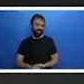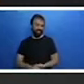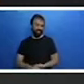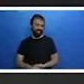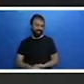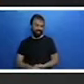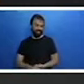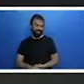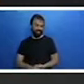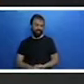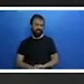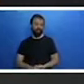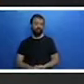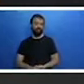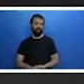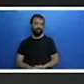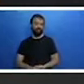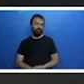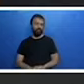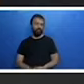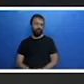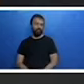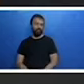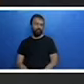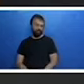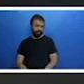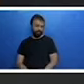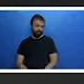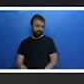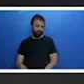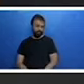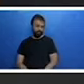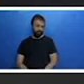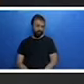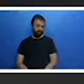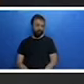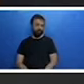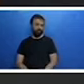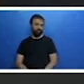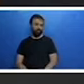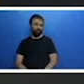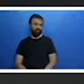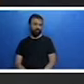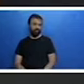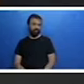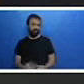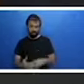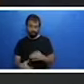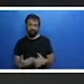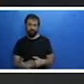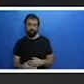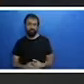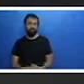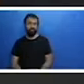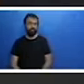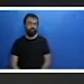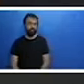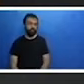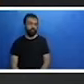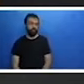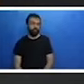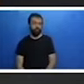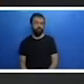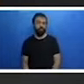colocando meu tênis de volta e para dar continuidade certo